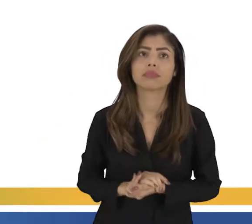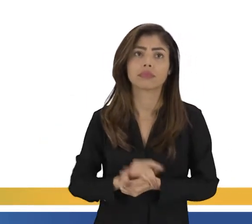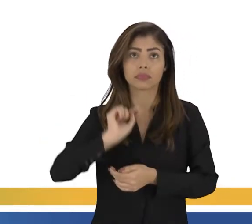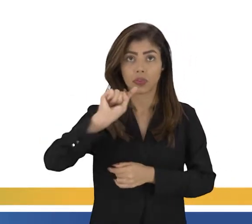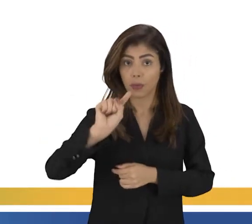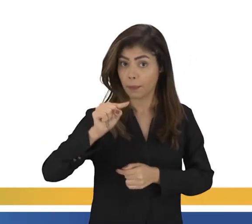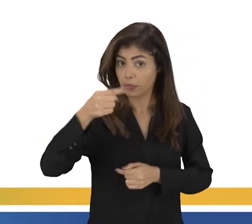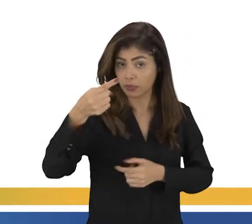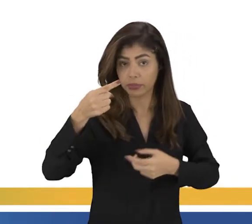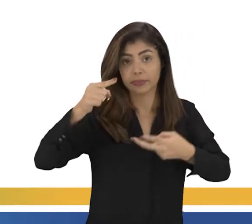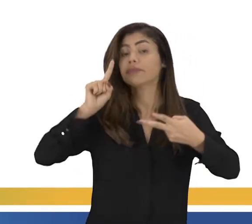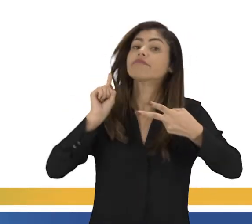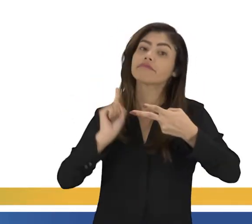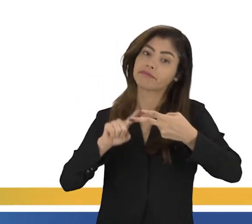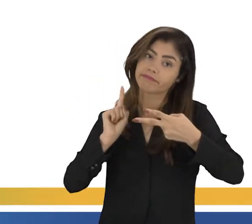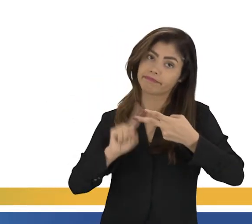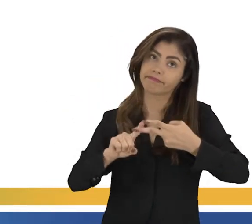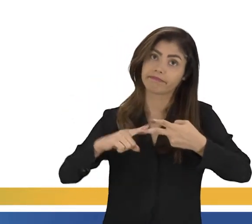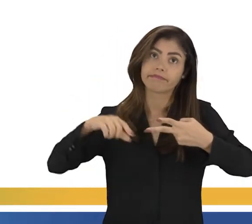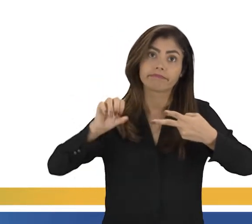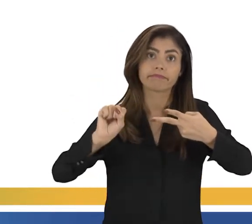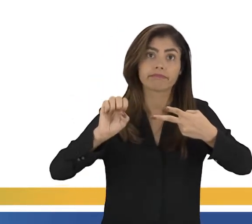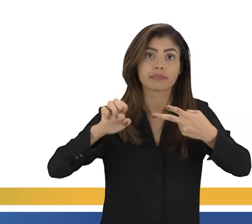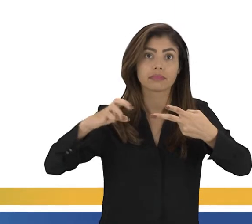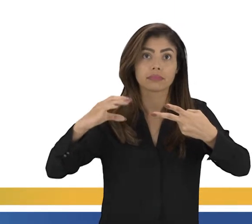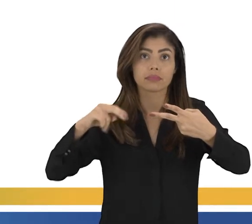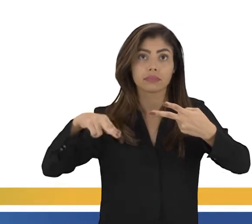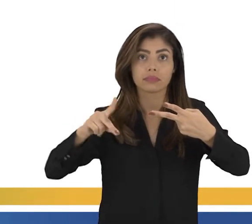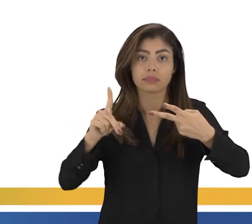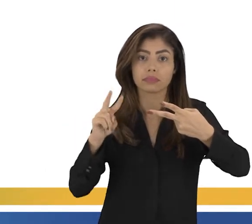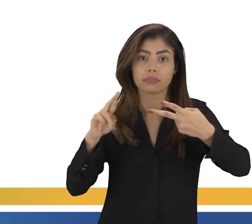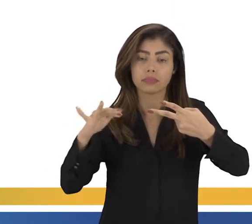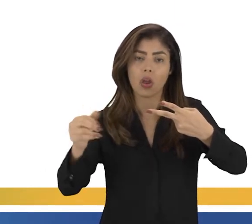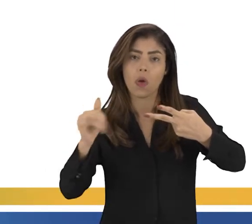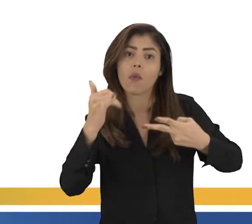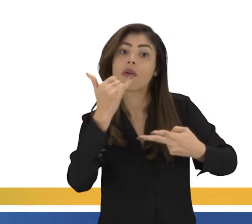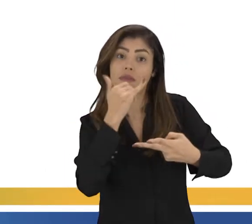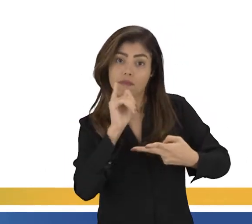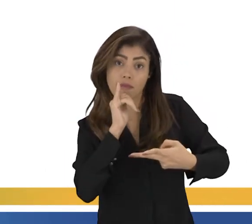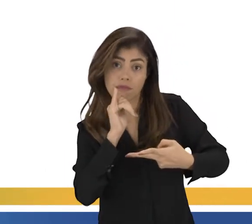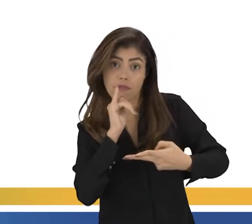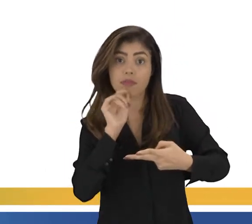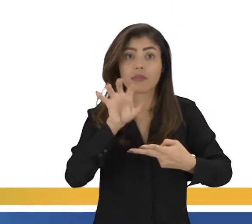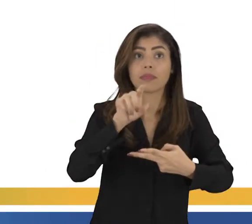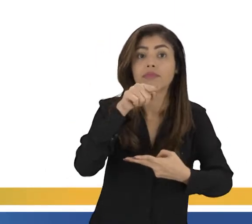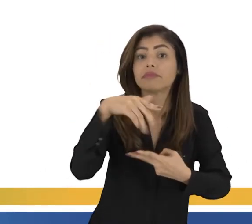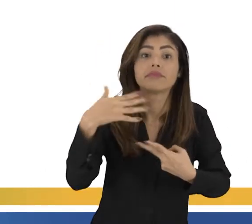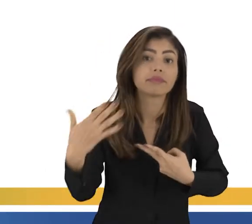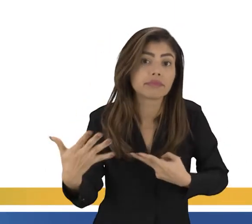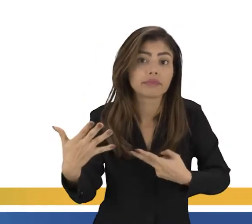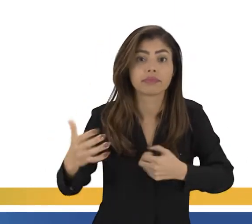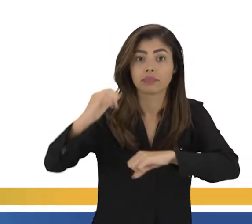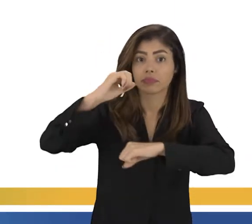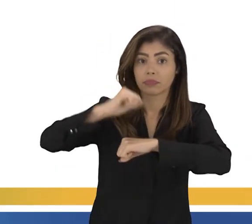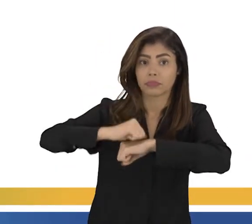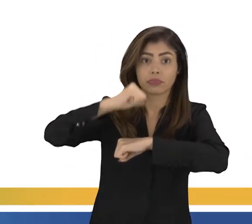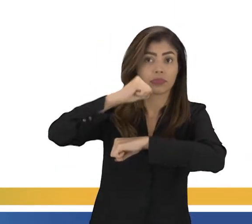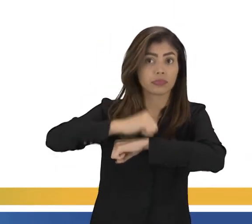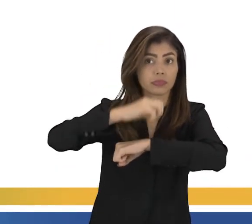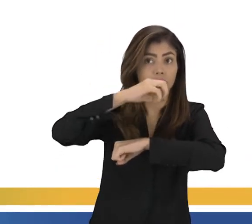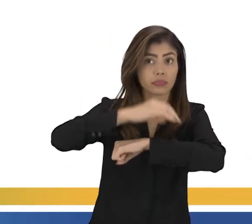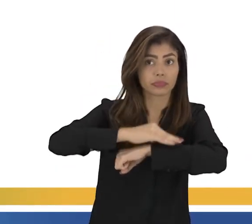próximo consumidor vai ser o consumidor secundário. No exemplo ali, vocês estão vendo ali, tá? Uma rã,